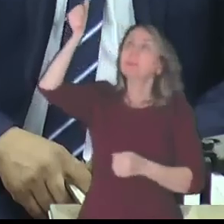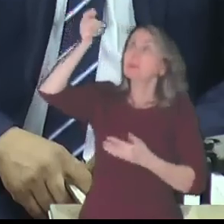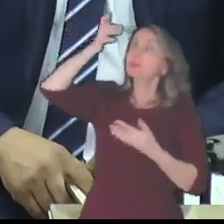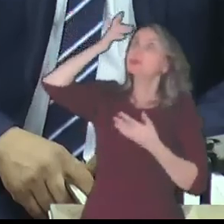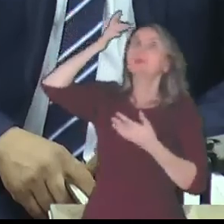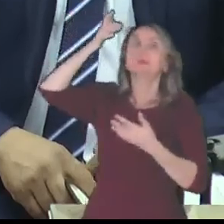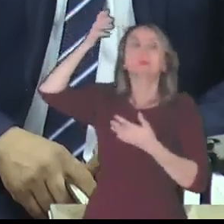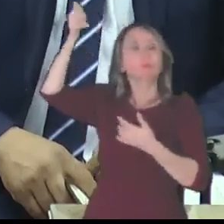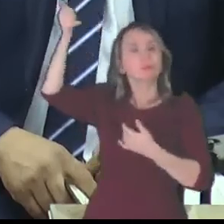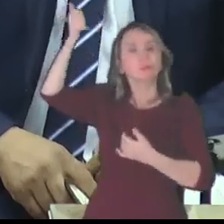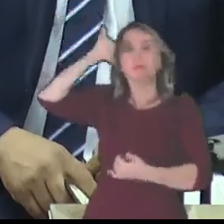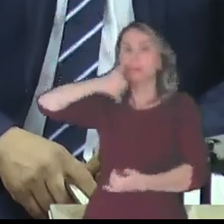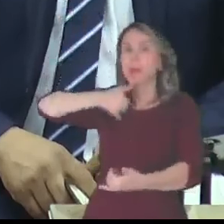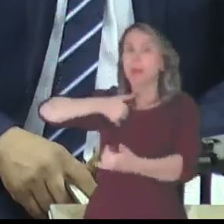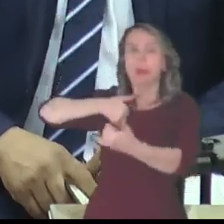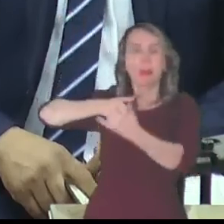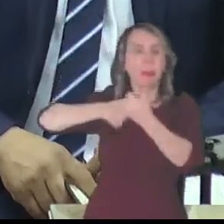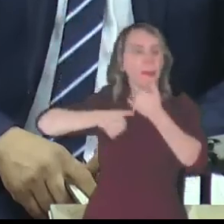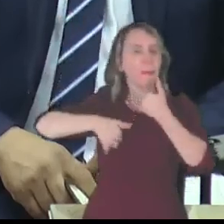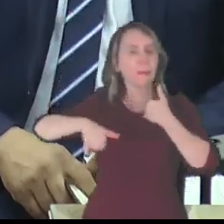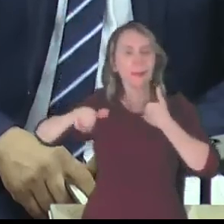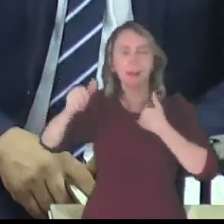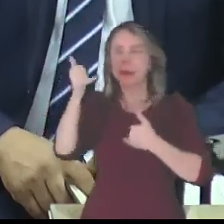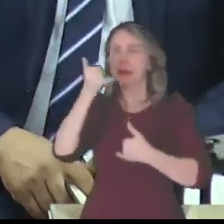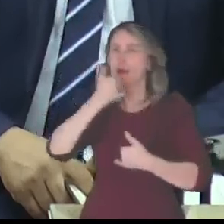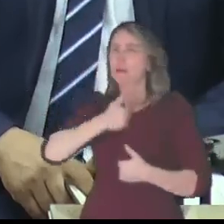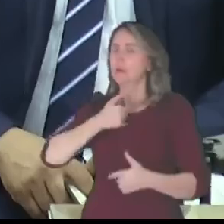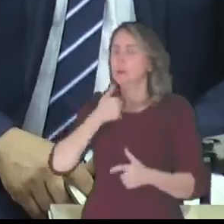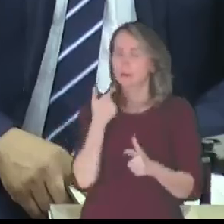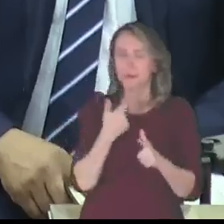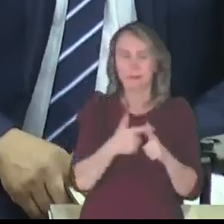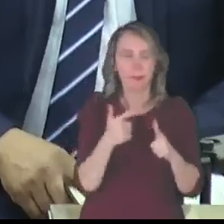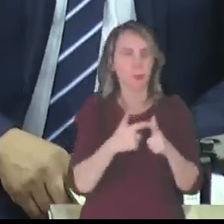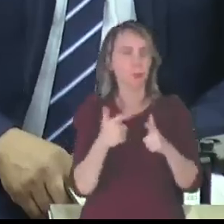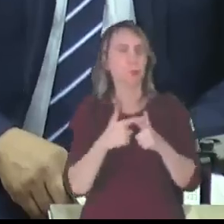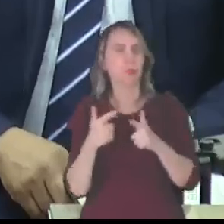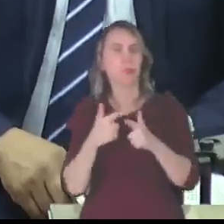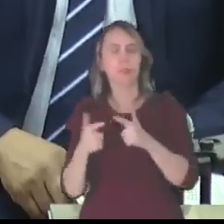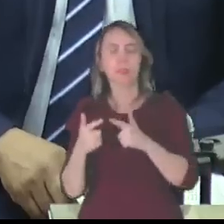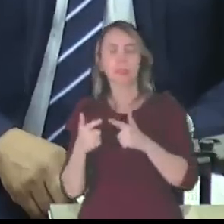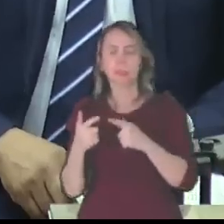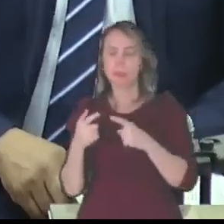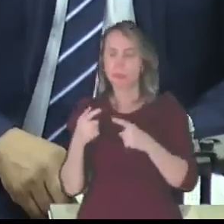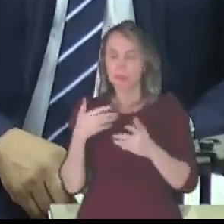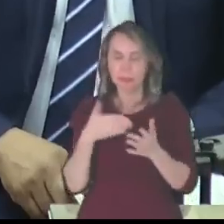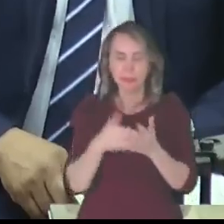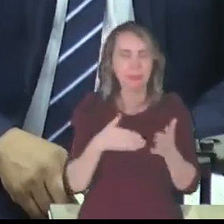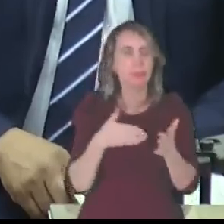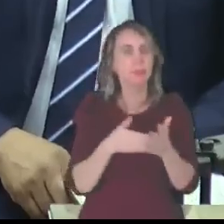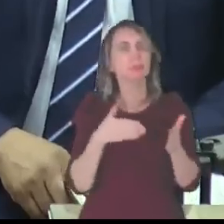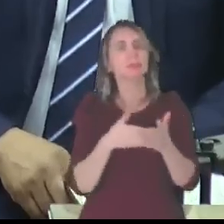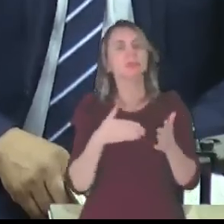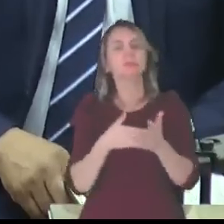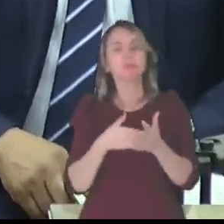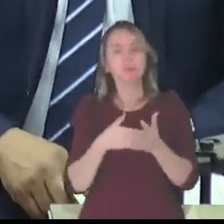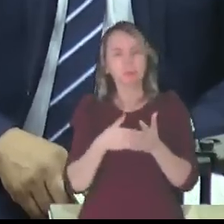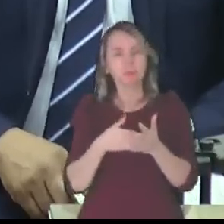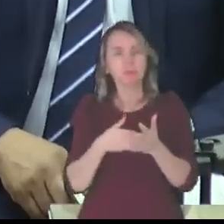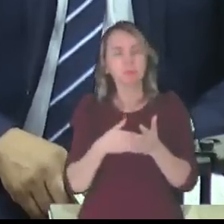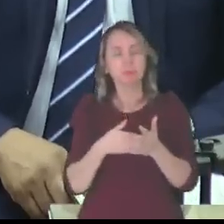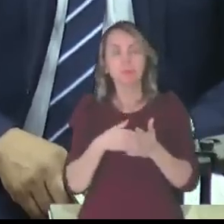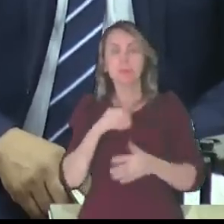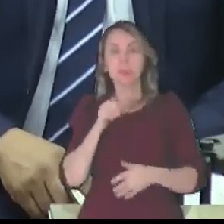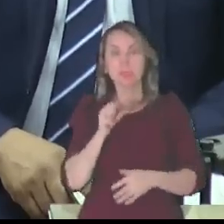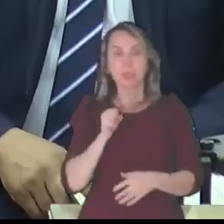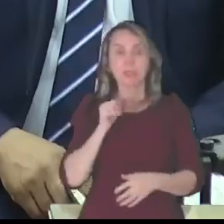texto os problemas as dificuldades ou os louvores ou os agradecimentos louvado seja Deus irmão se